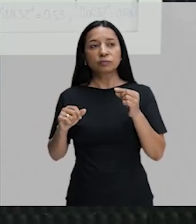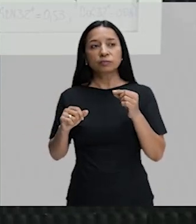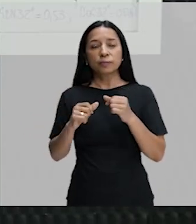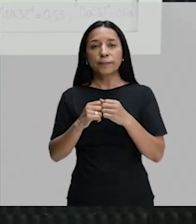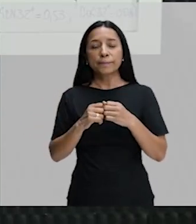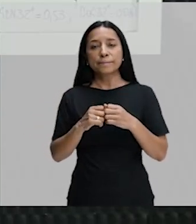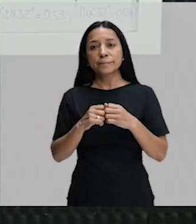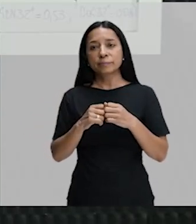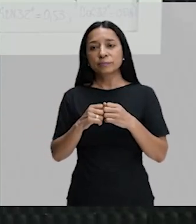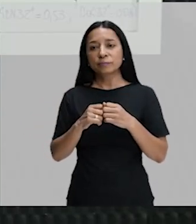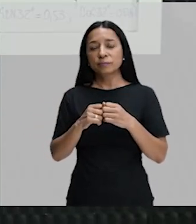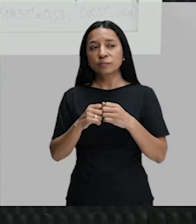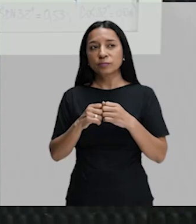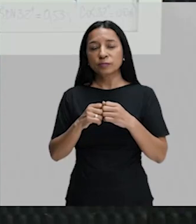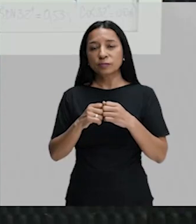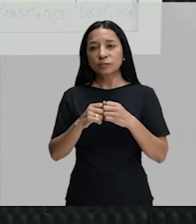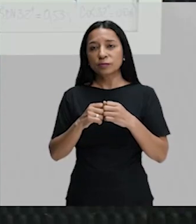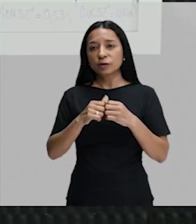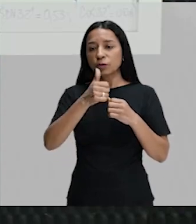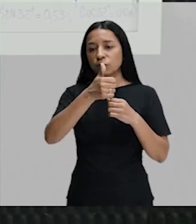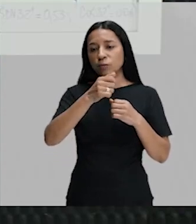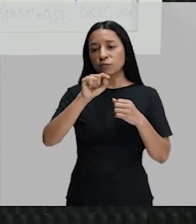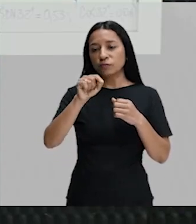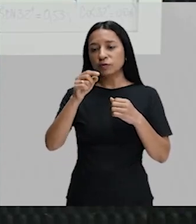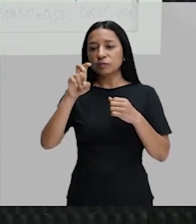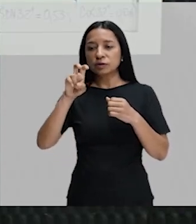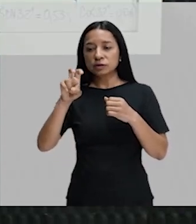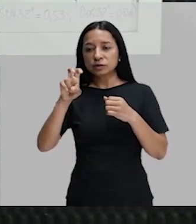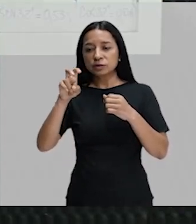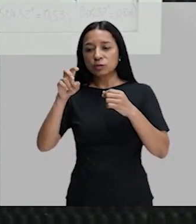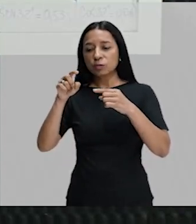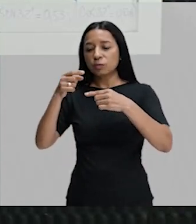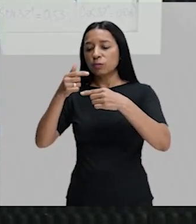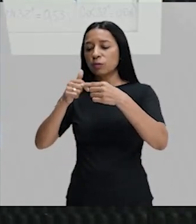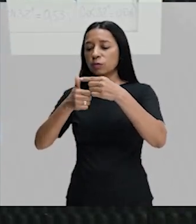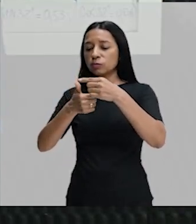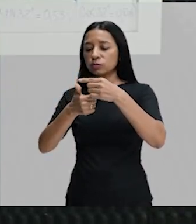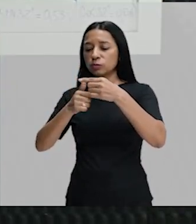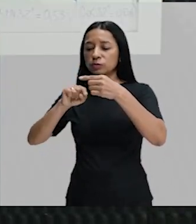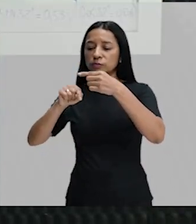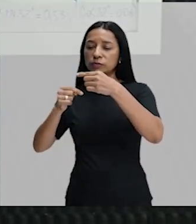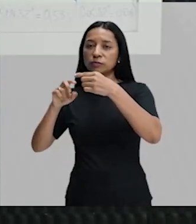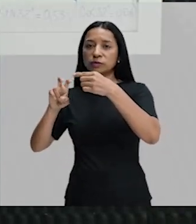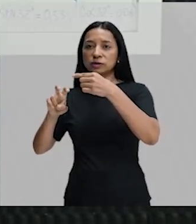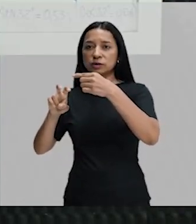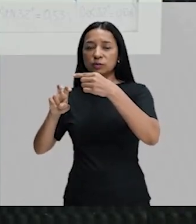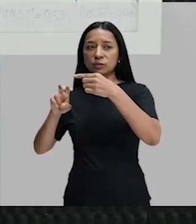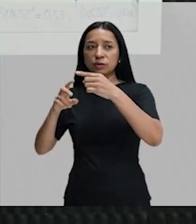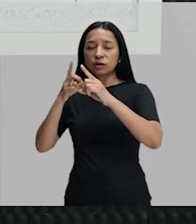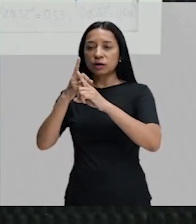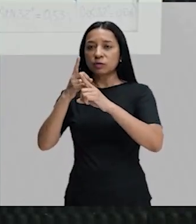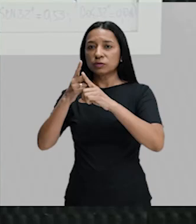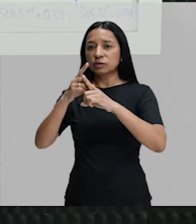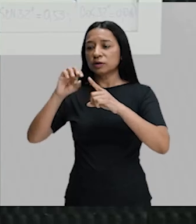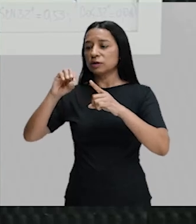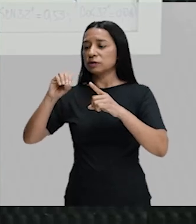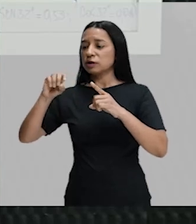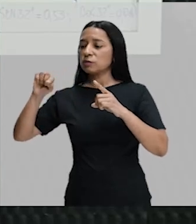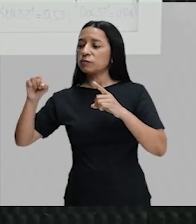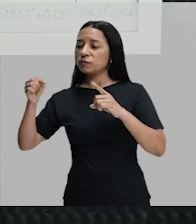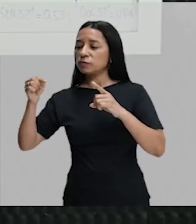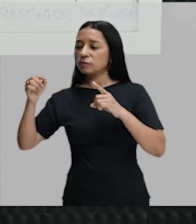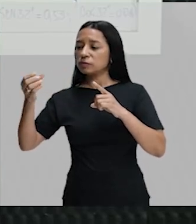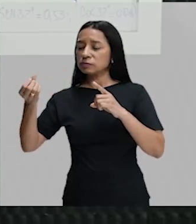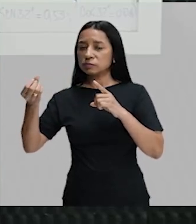por 2,5. Se você fizer essa divisão, você vai encontrar 0,6.